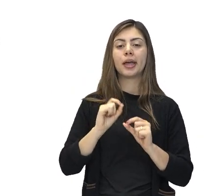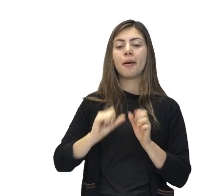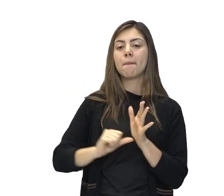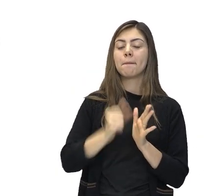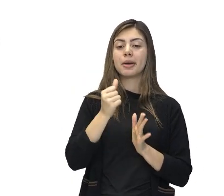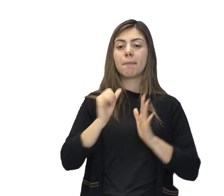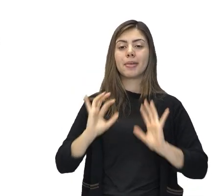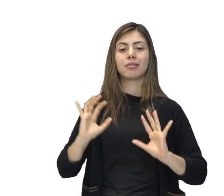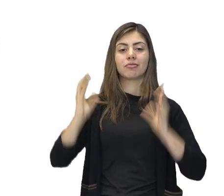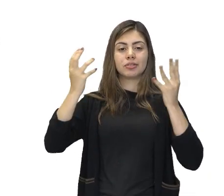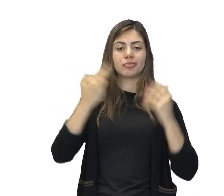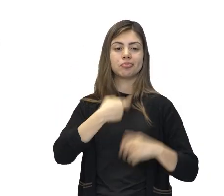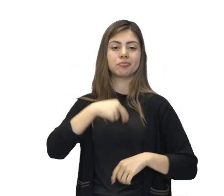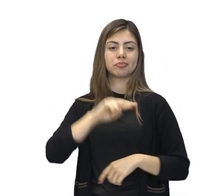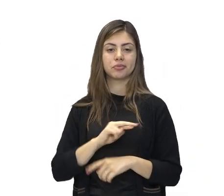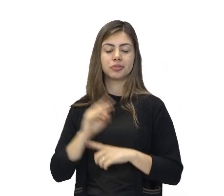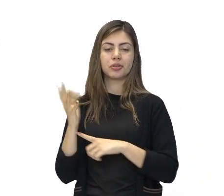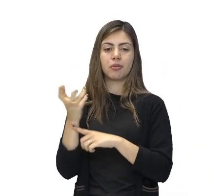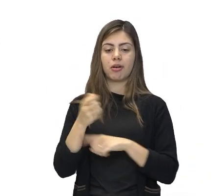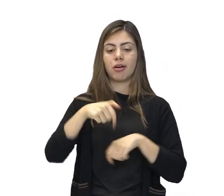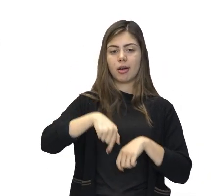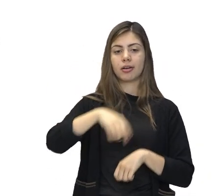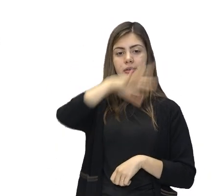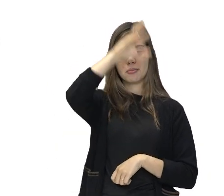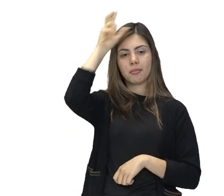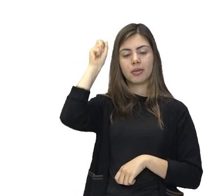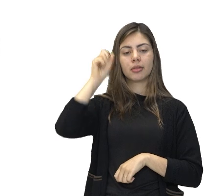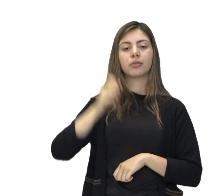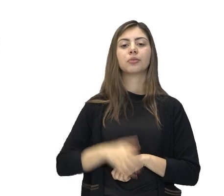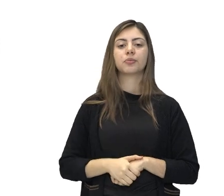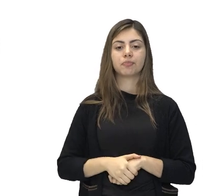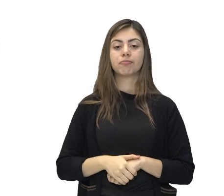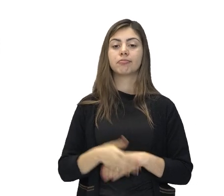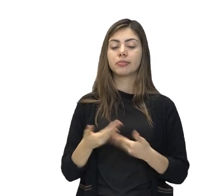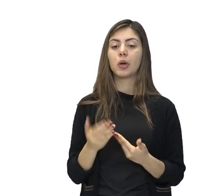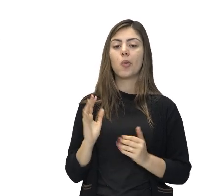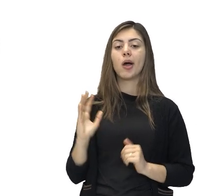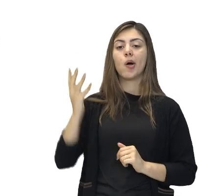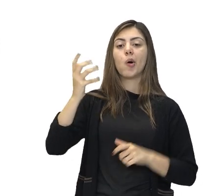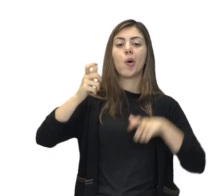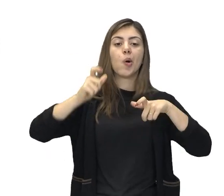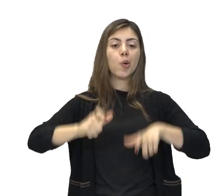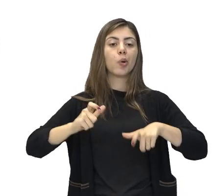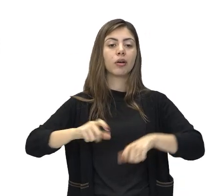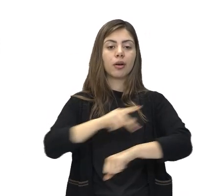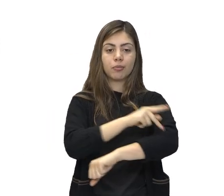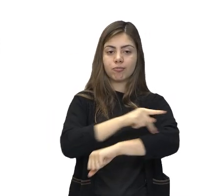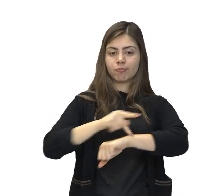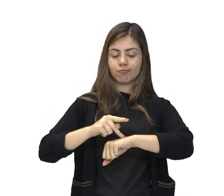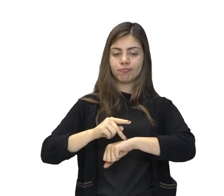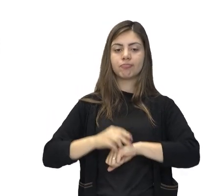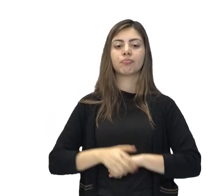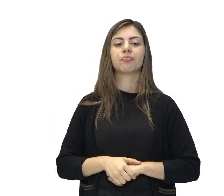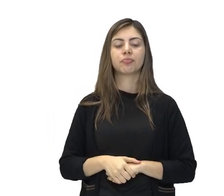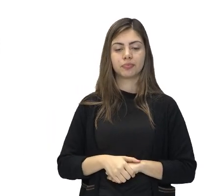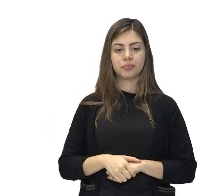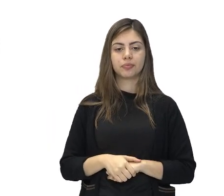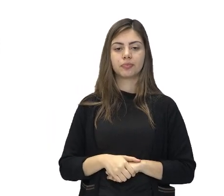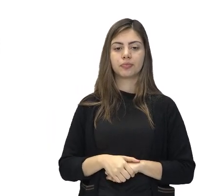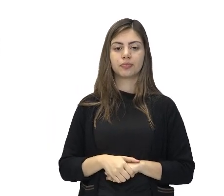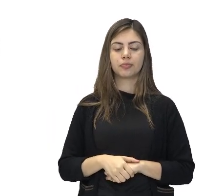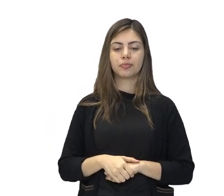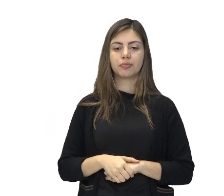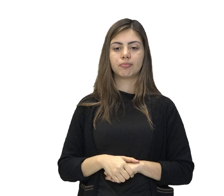Festival Gospel de Artes de Manaus. A programação acontece na Casa de Praia Zezinho Correia, na Ponta